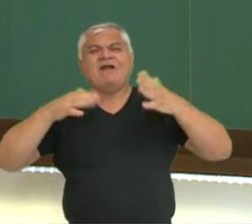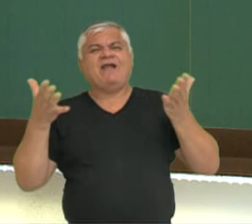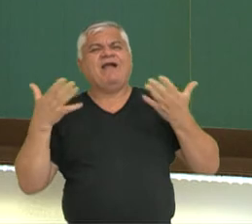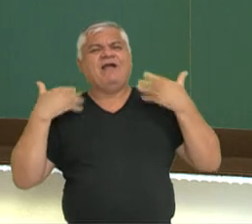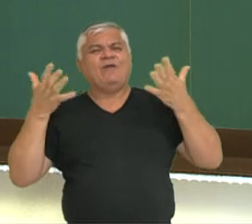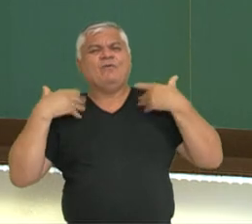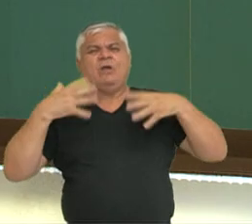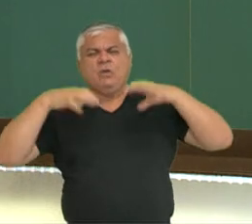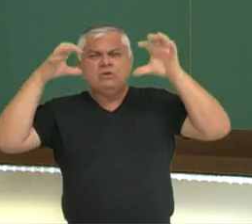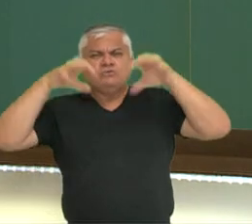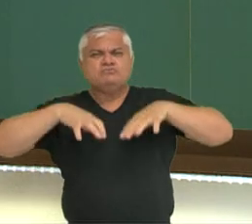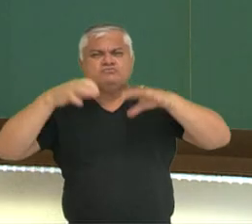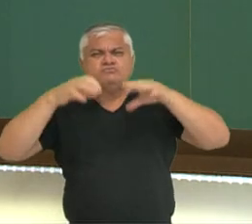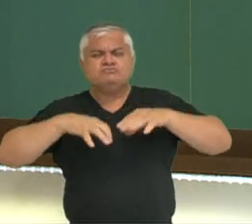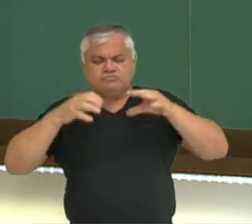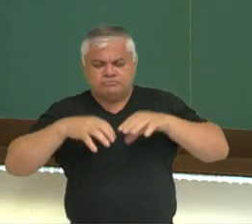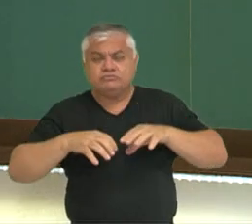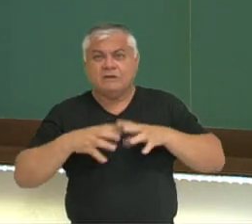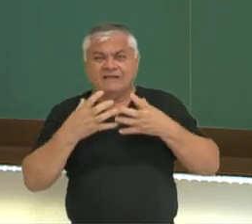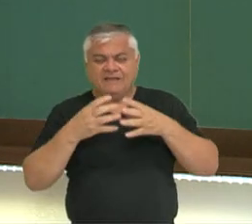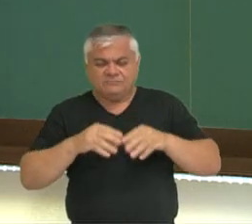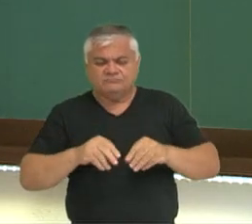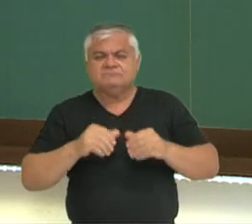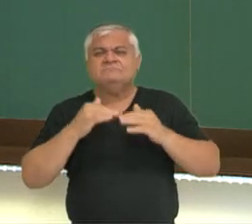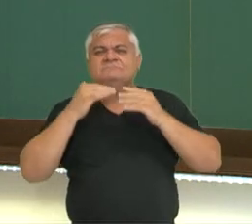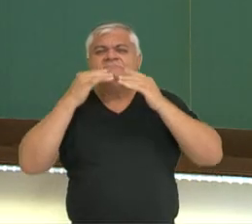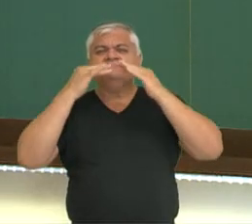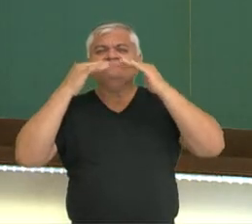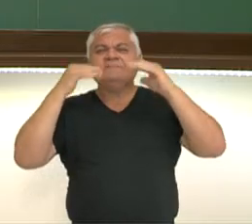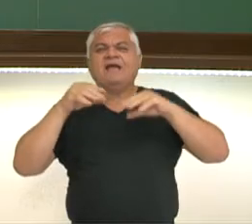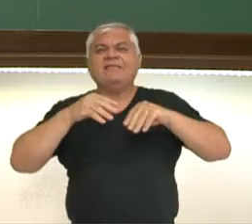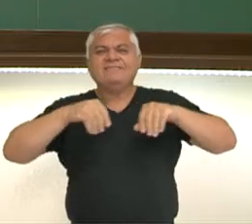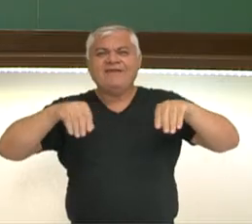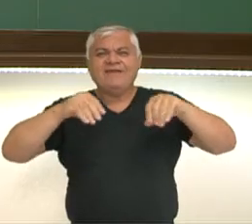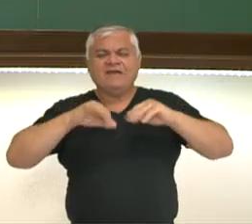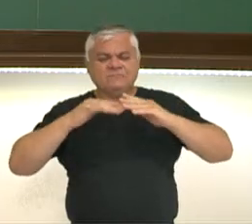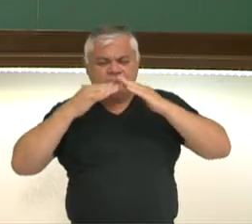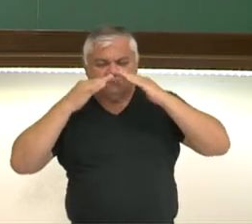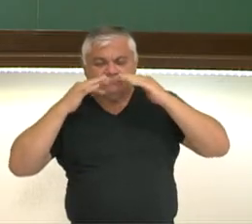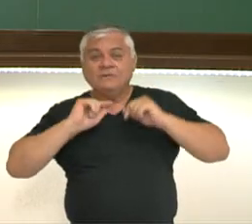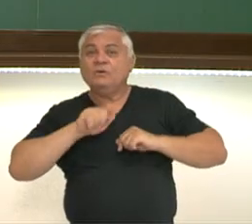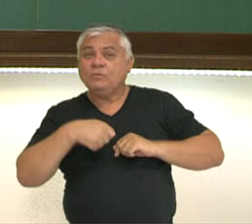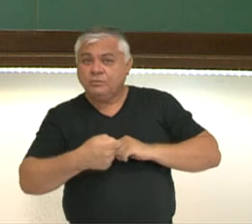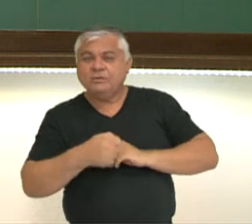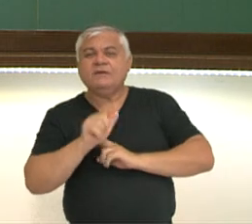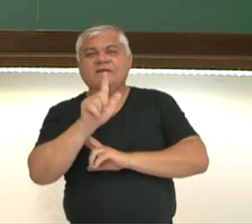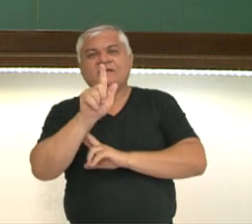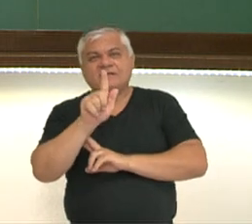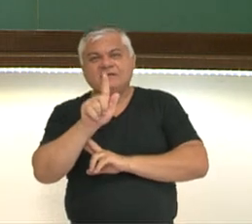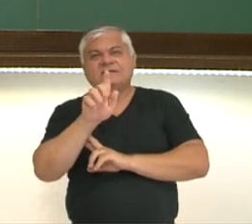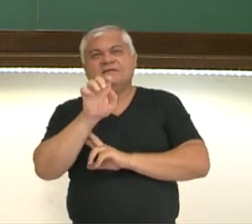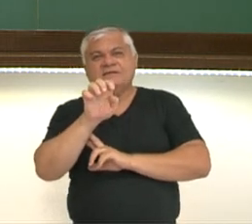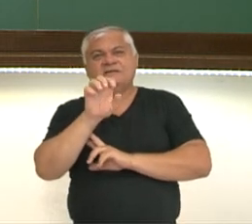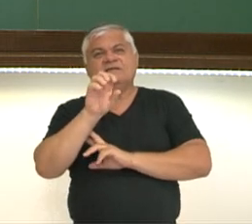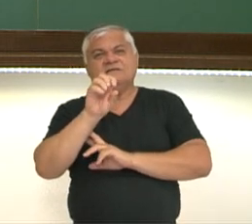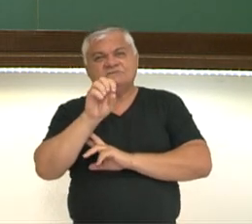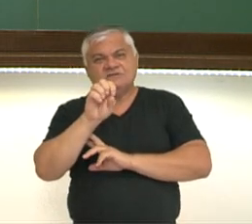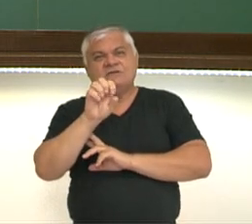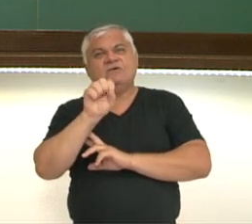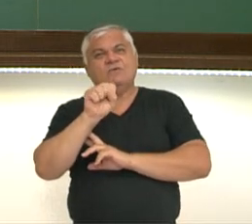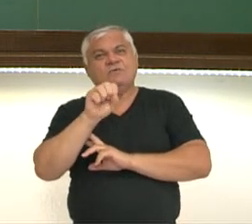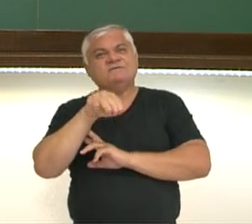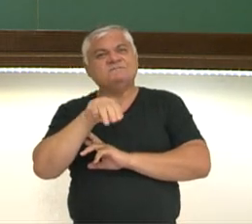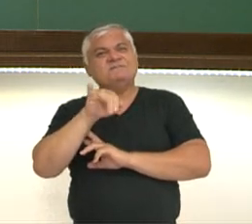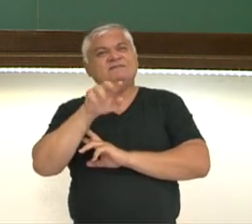cheiro gostoso de terra molhada Pois então aquele cheiro é produzido pela pela Jesuína que foi produzido pelas